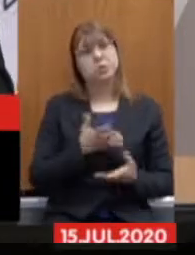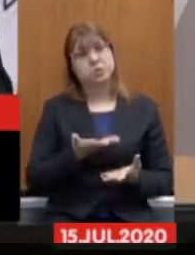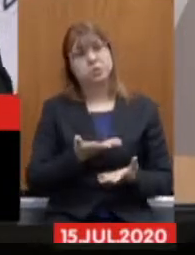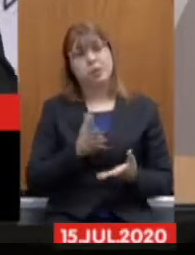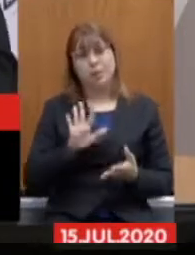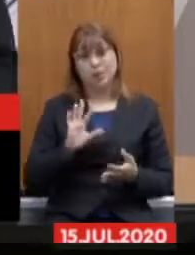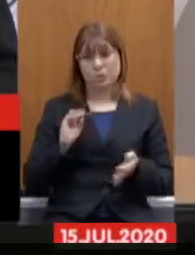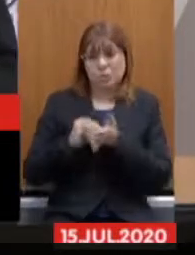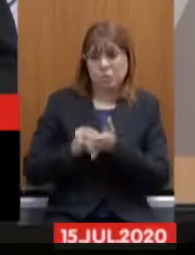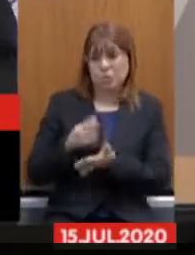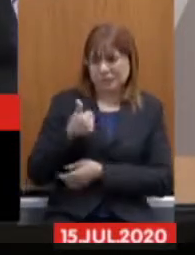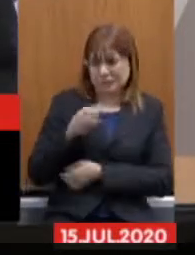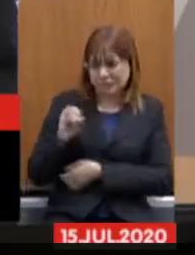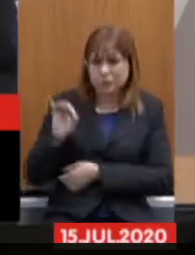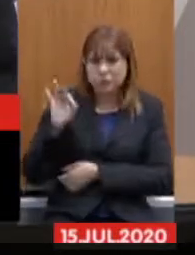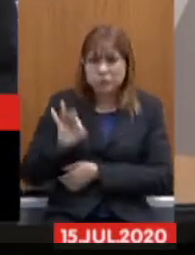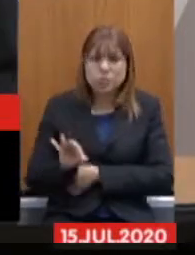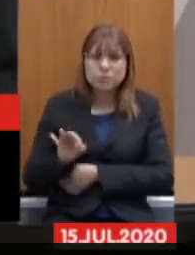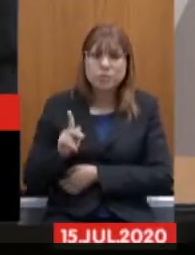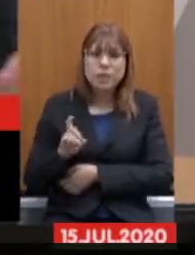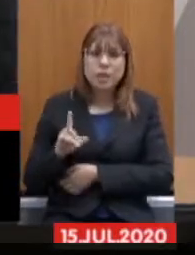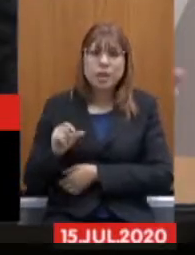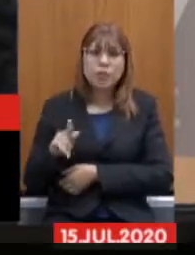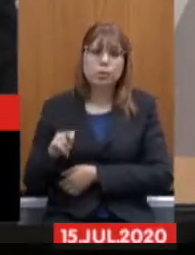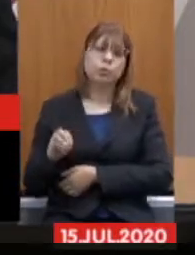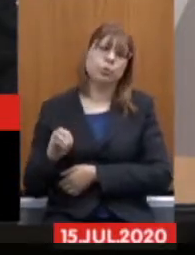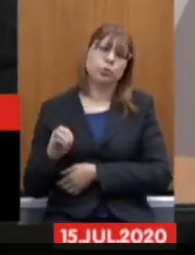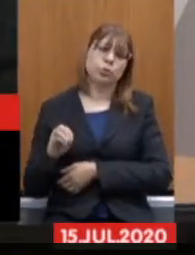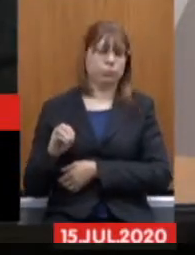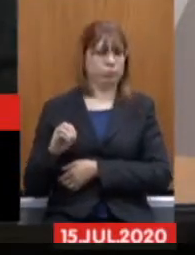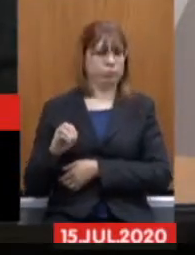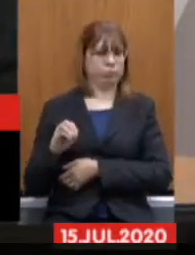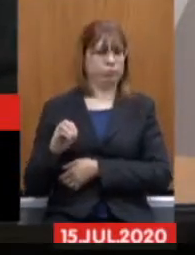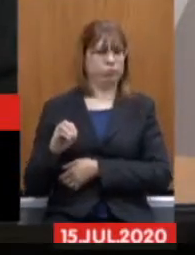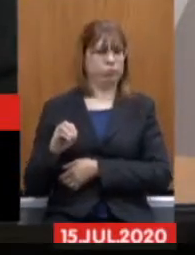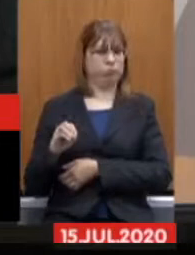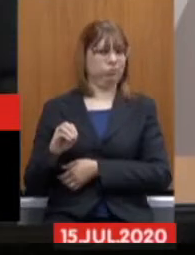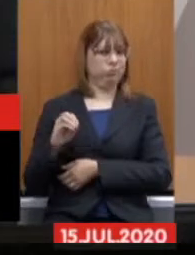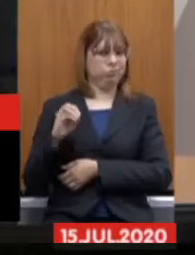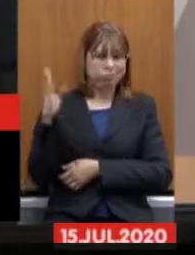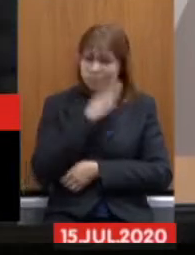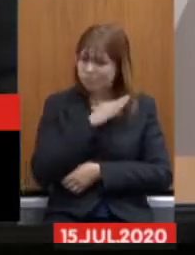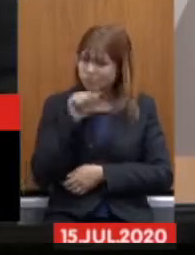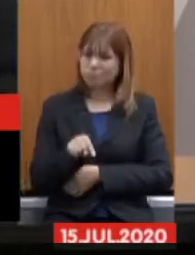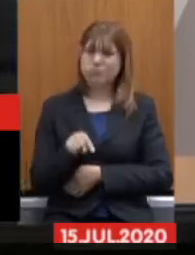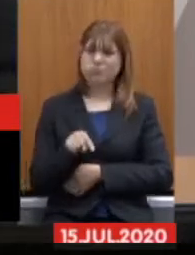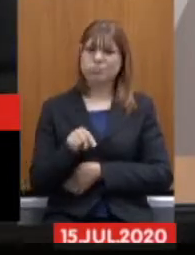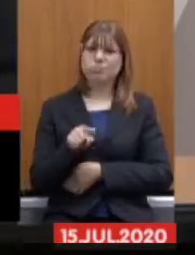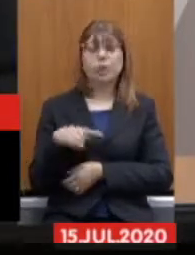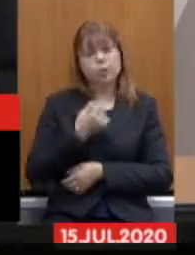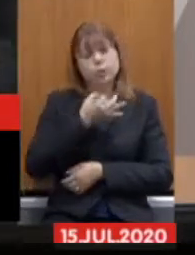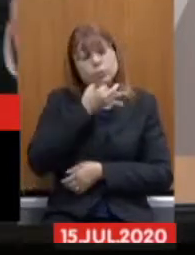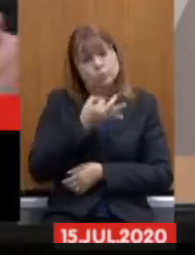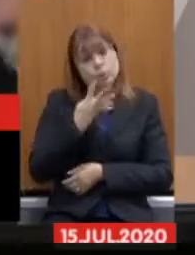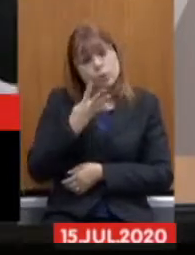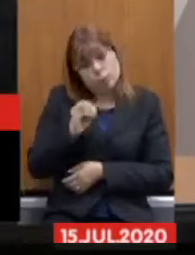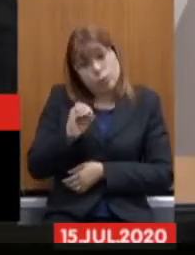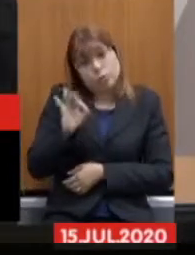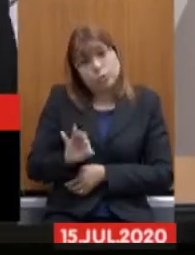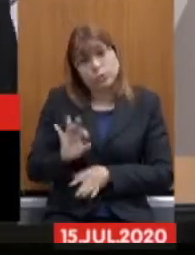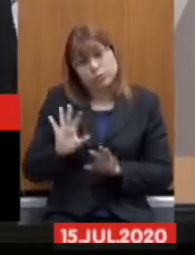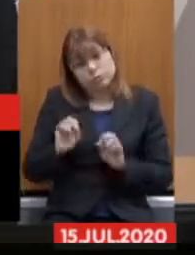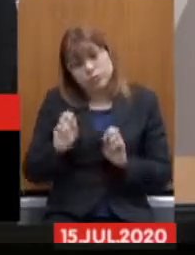a cada um pedágio de 100 por cima da isadora é uma crueldade mostra um profundo 40 então